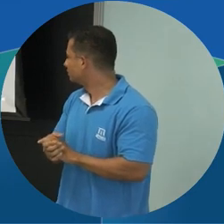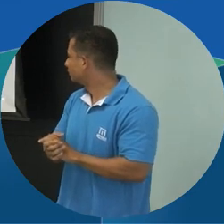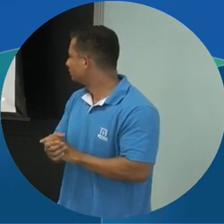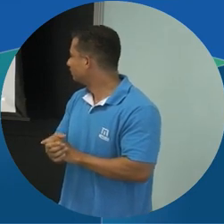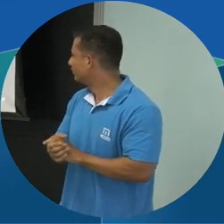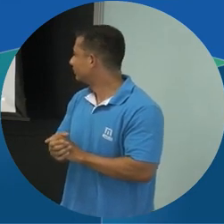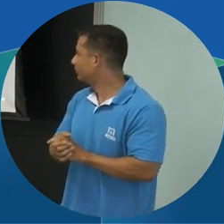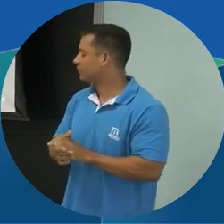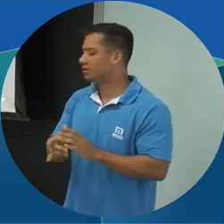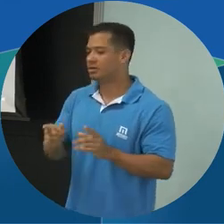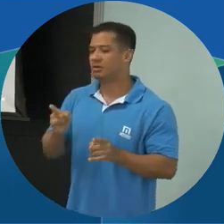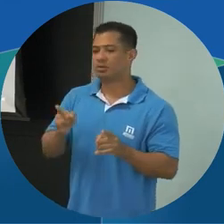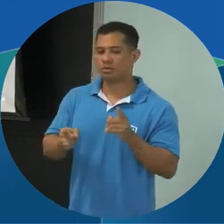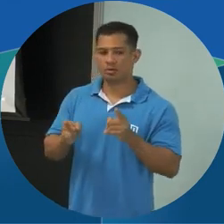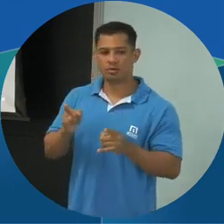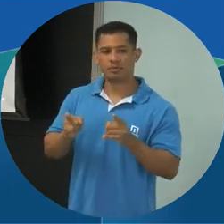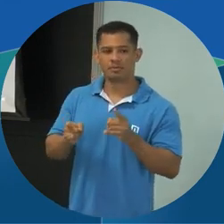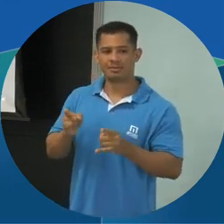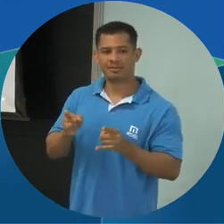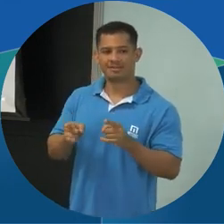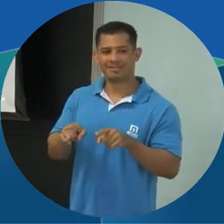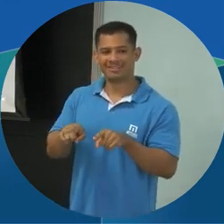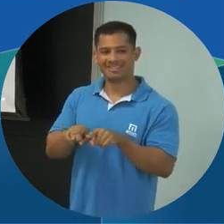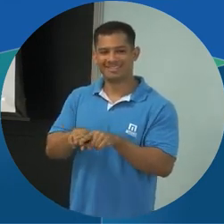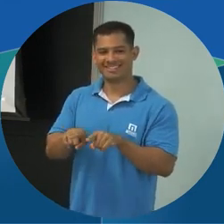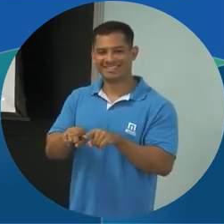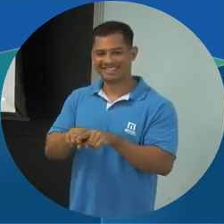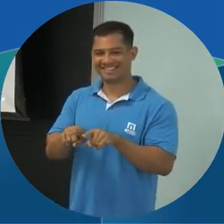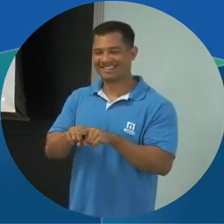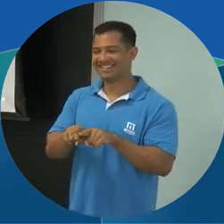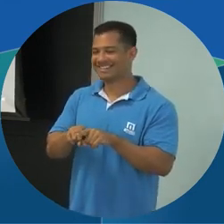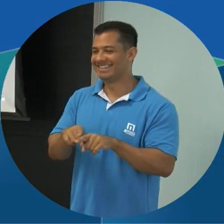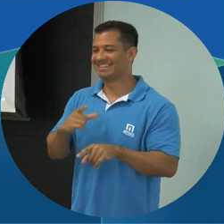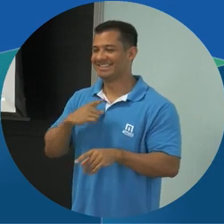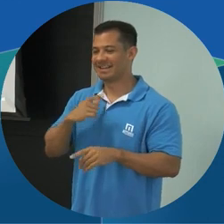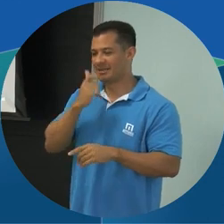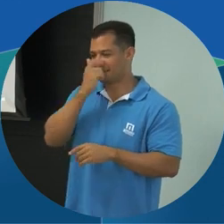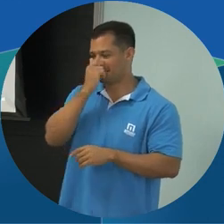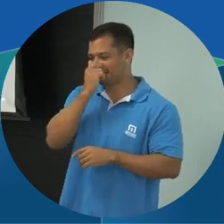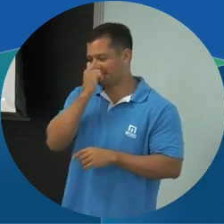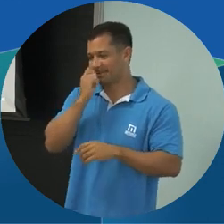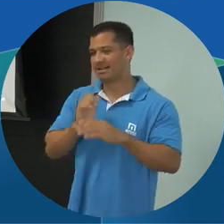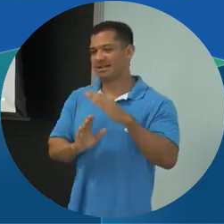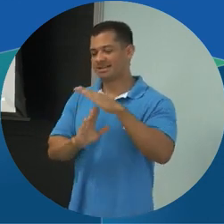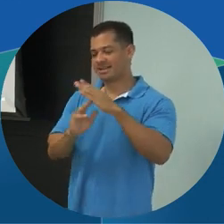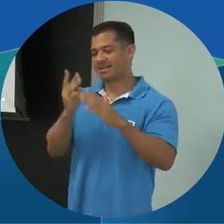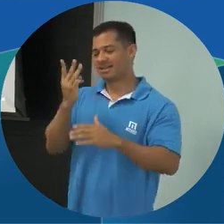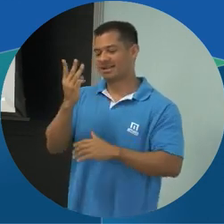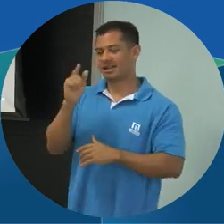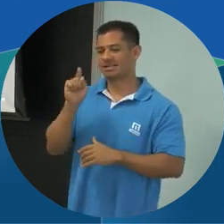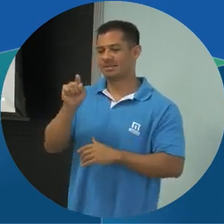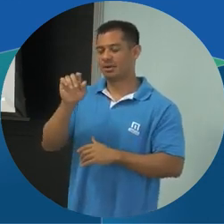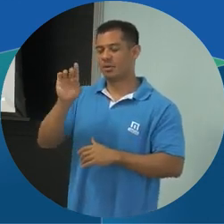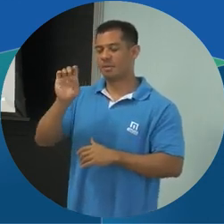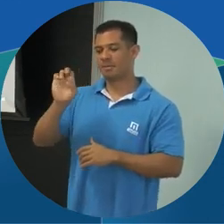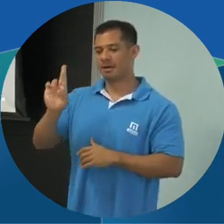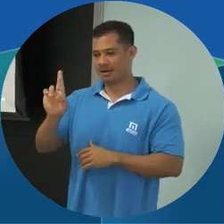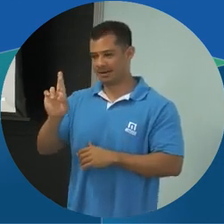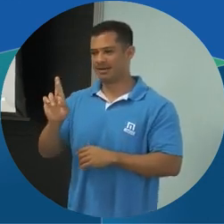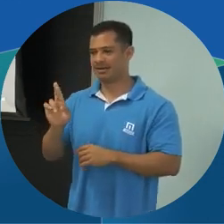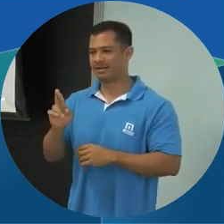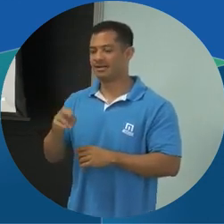O robô também trabalha com a pressão admissível aí de até 3.000 bar de pressão, 80